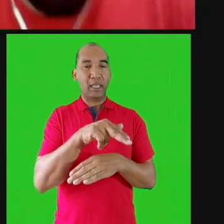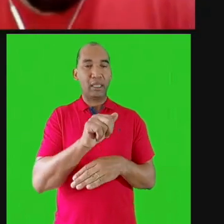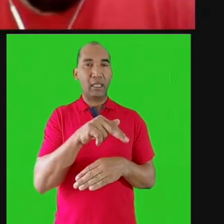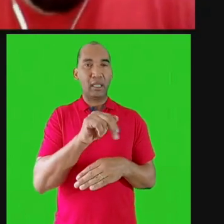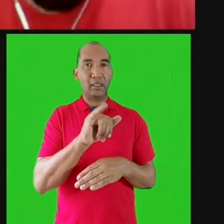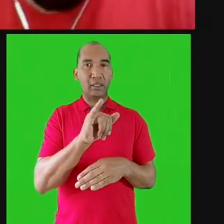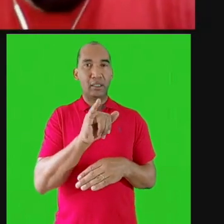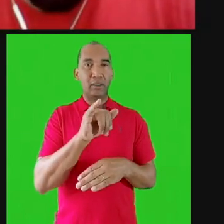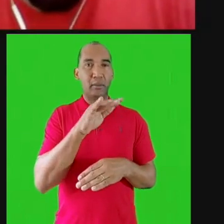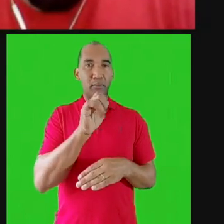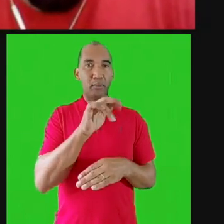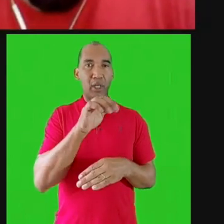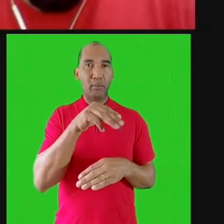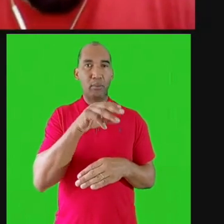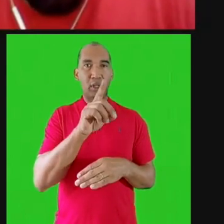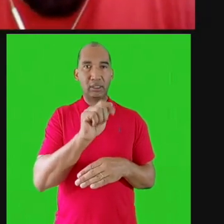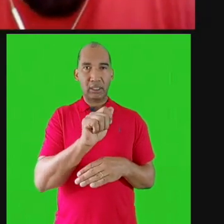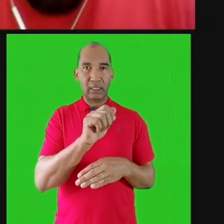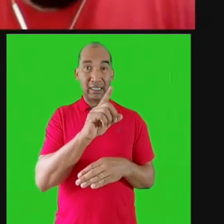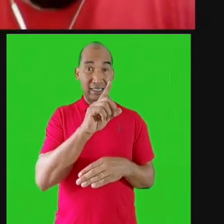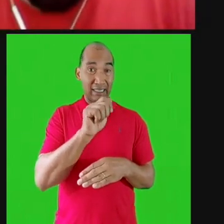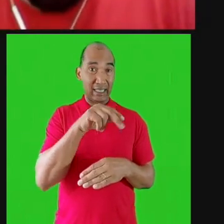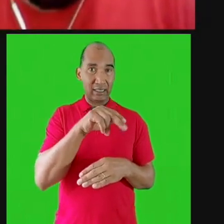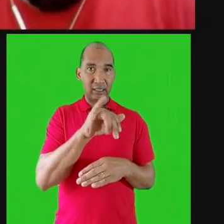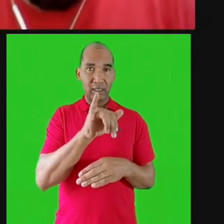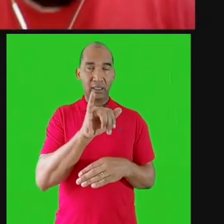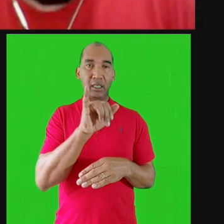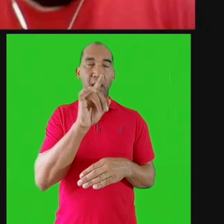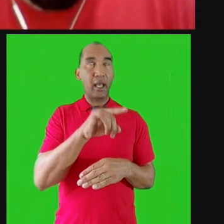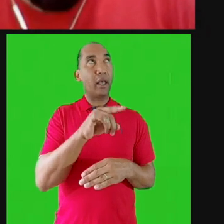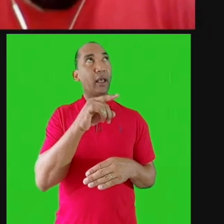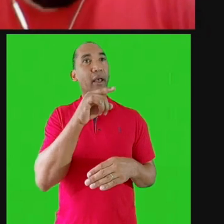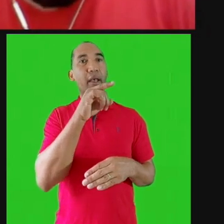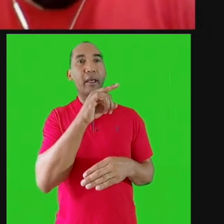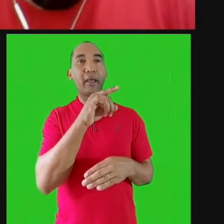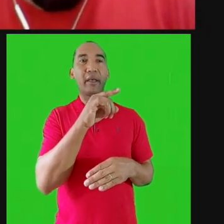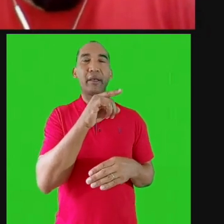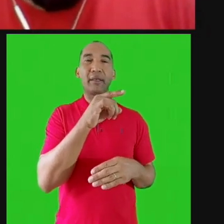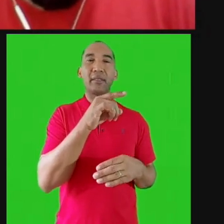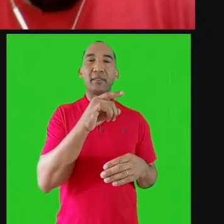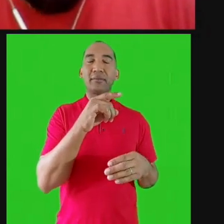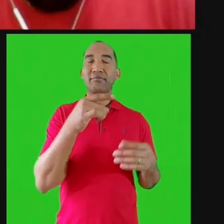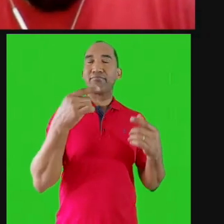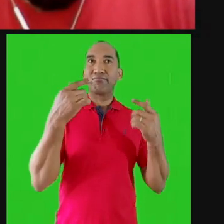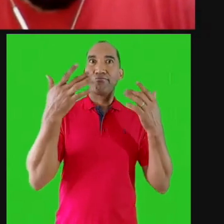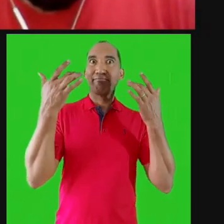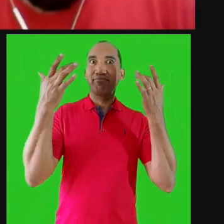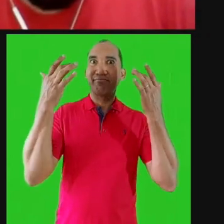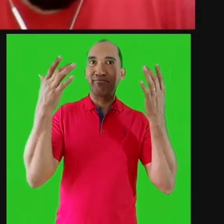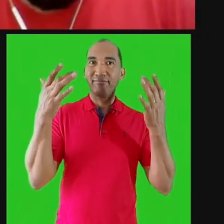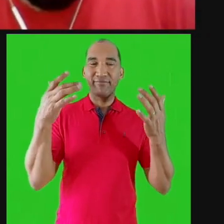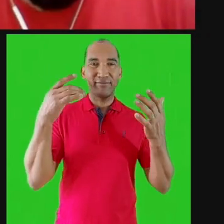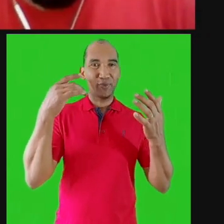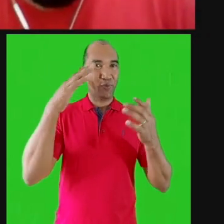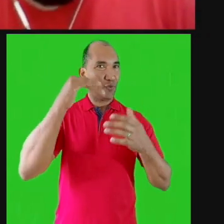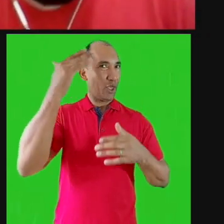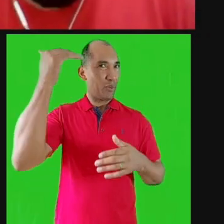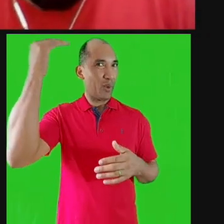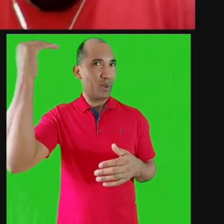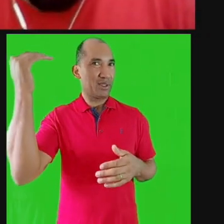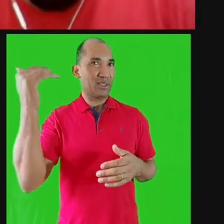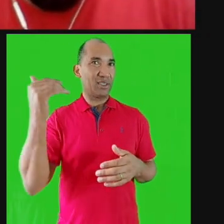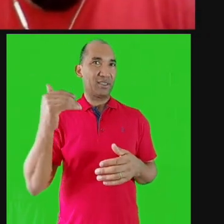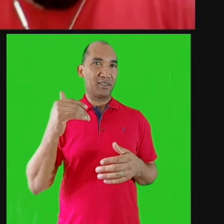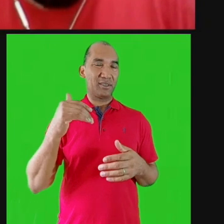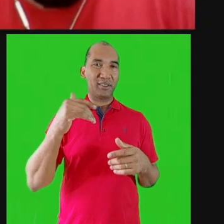Rebu. Café com Rebu, Dani Barbosa, que é a nossa estrela maior aí,